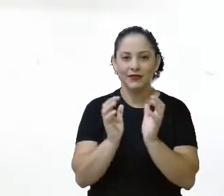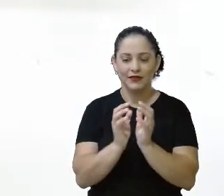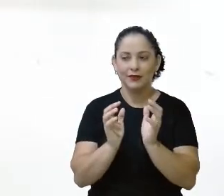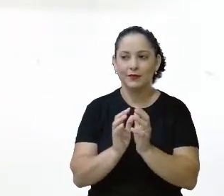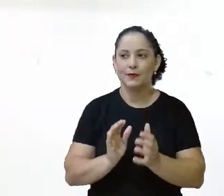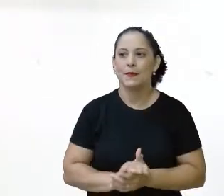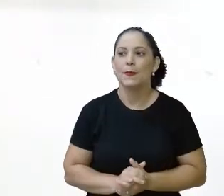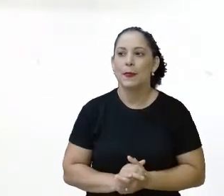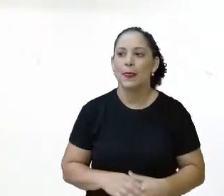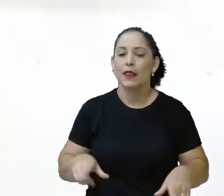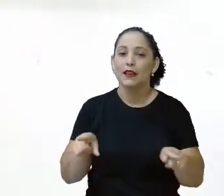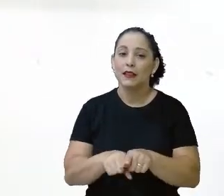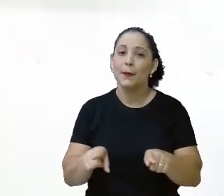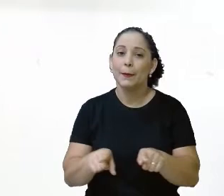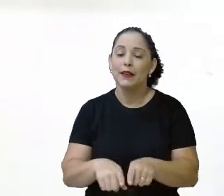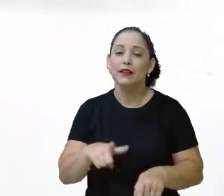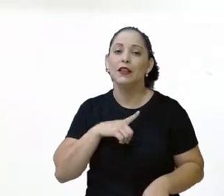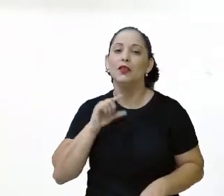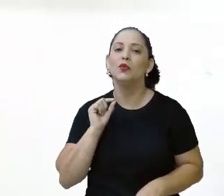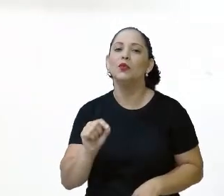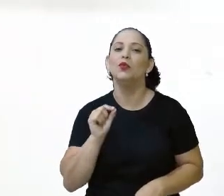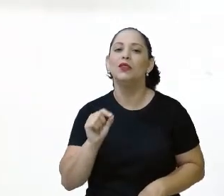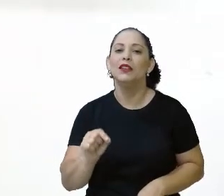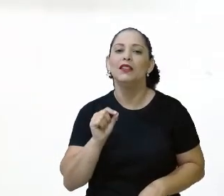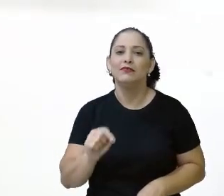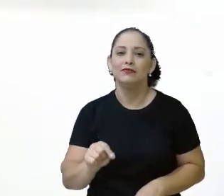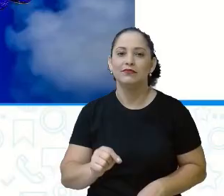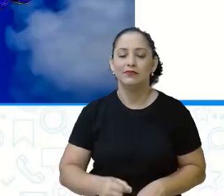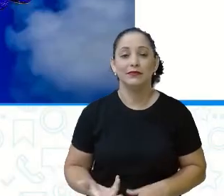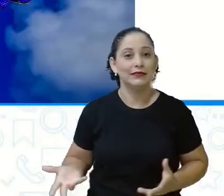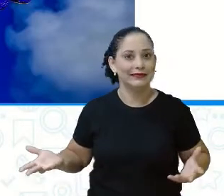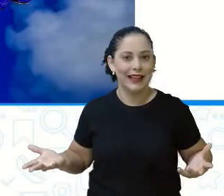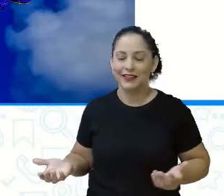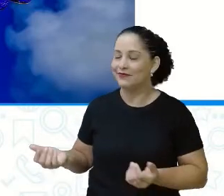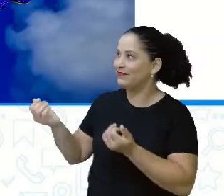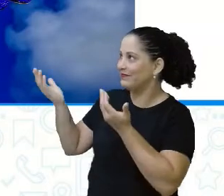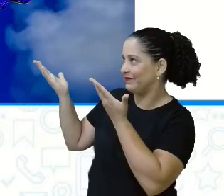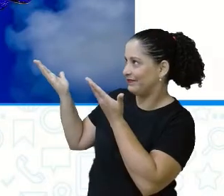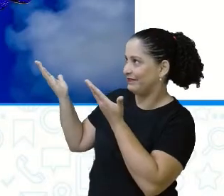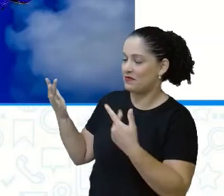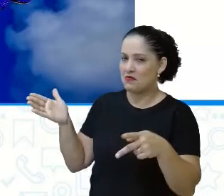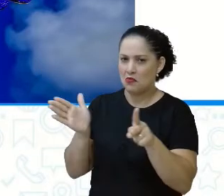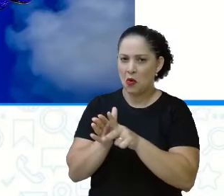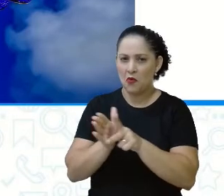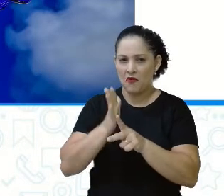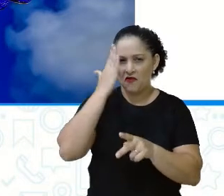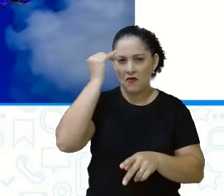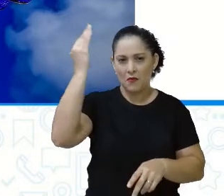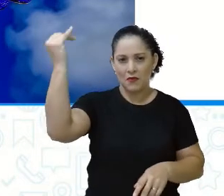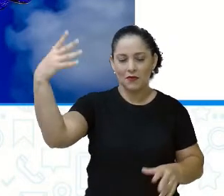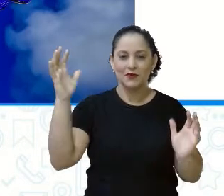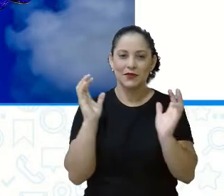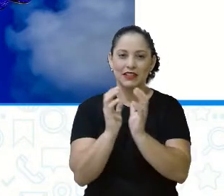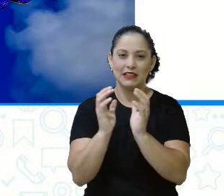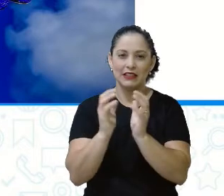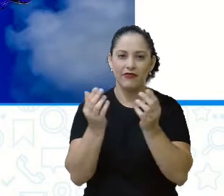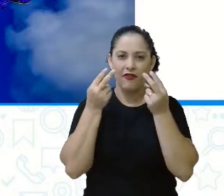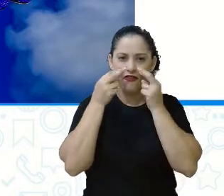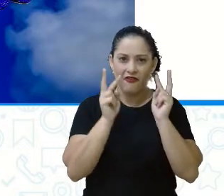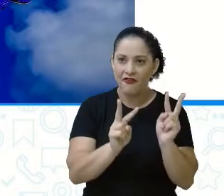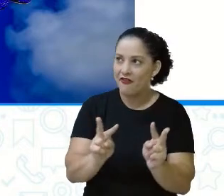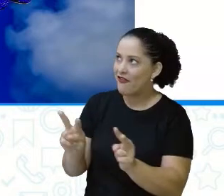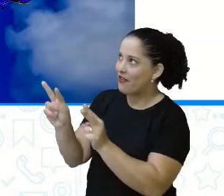do maracatu, eu trouxe para vocês também nessa imagem um símbolo de Recife. Quem olha para esta